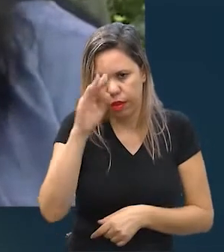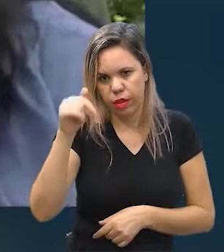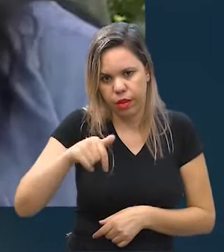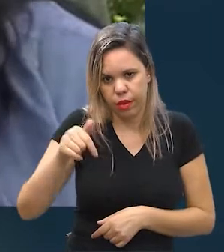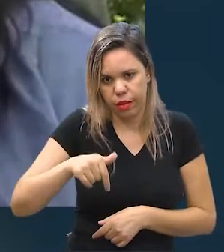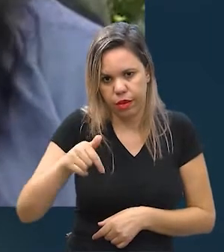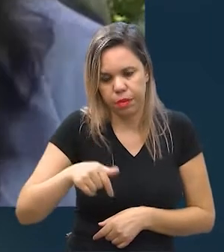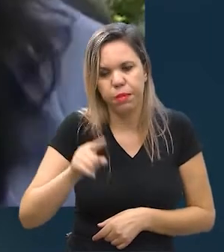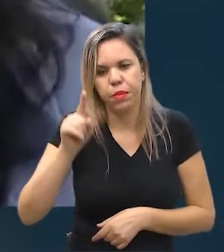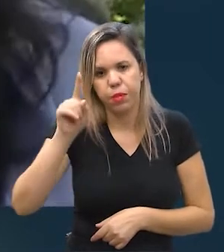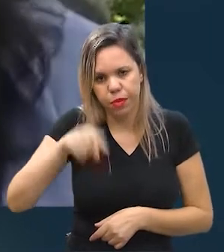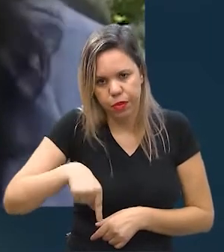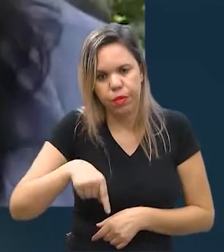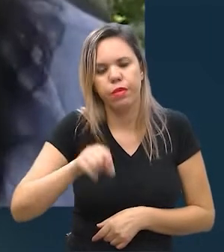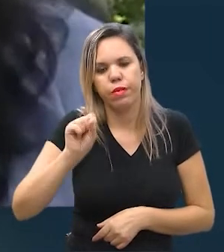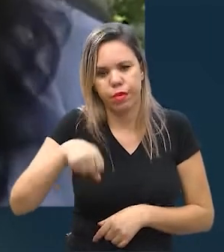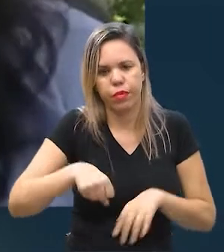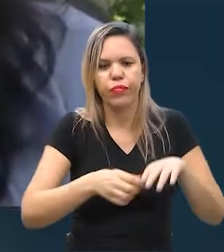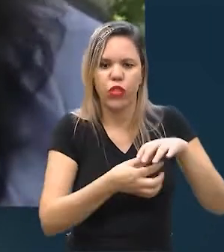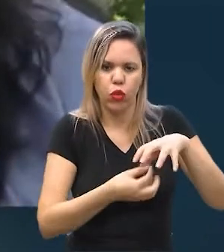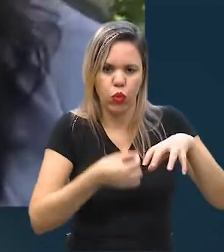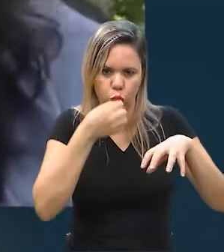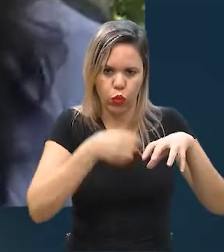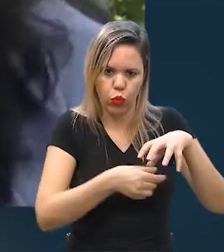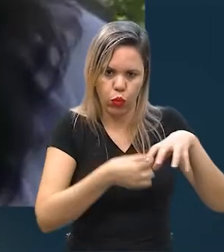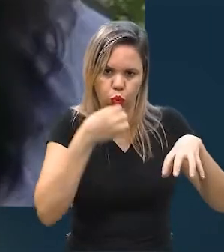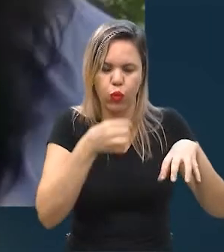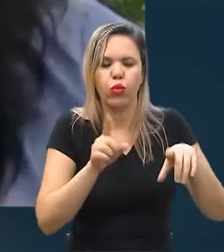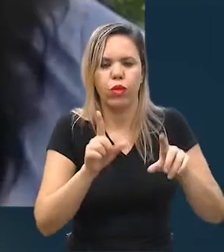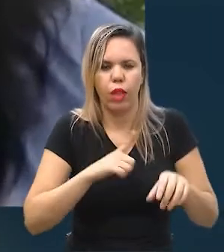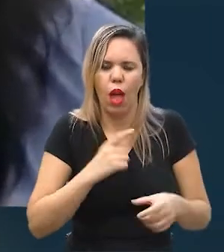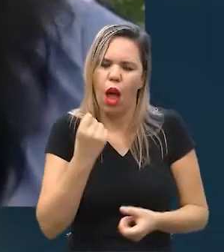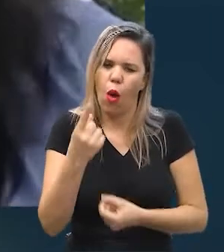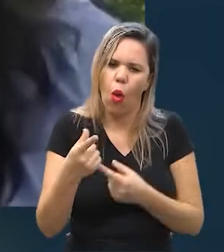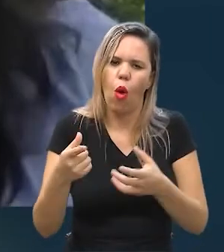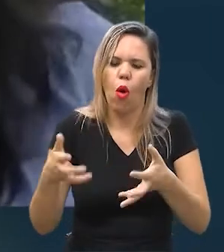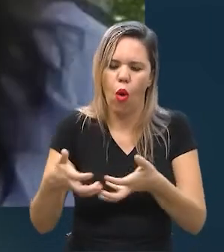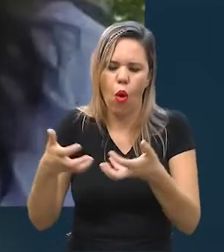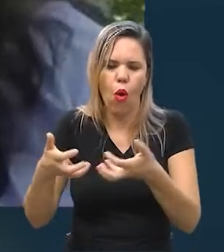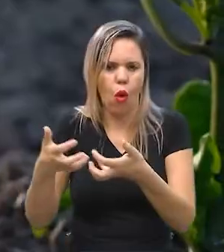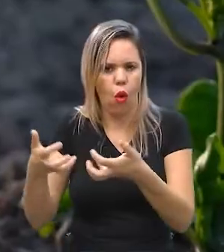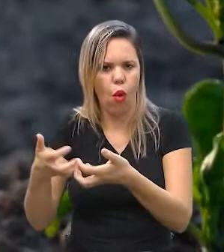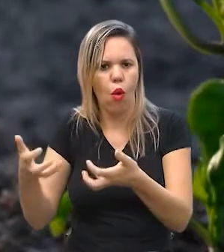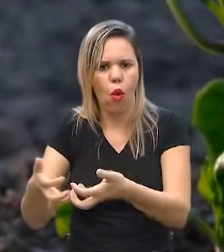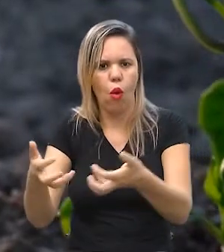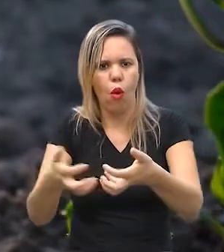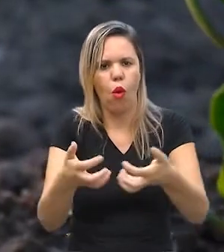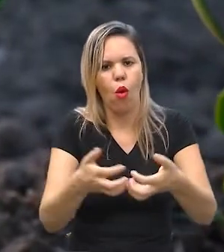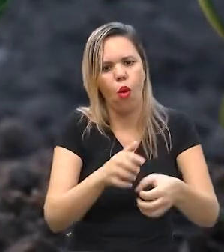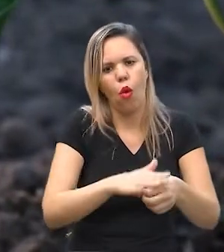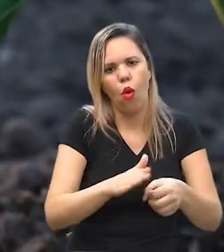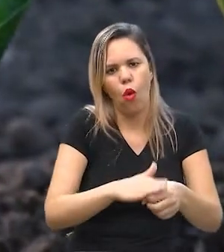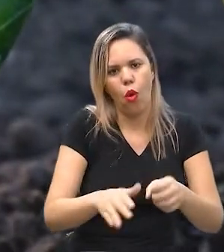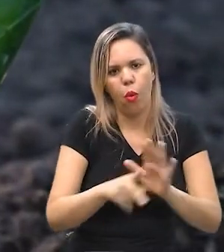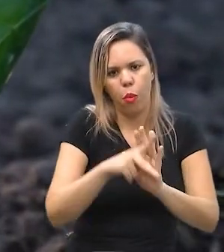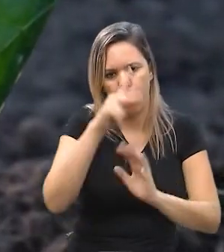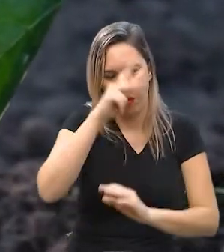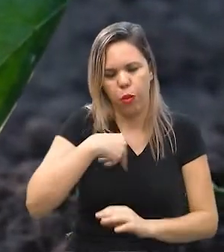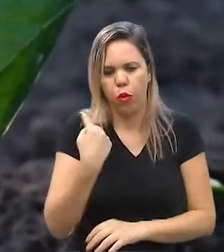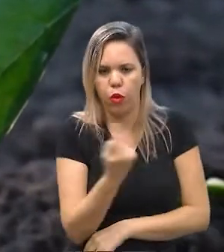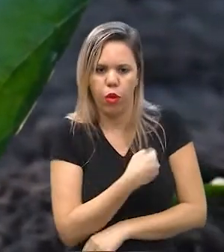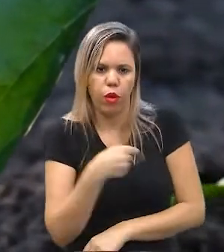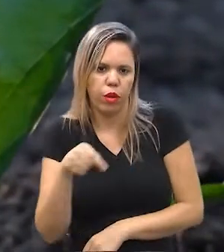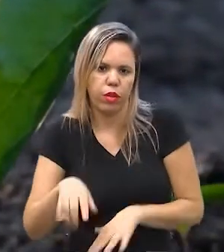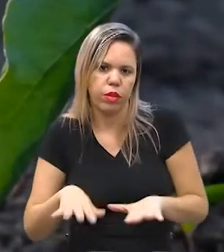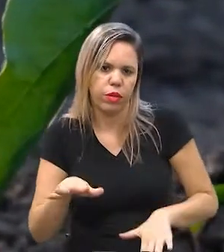aqui no sítio é uva. Nós temos alguma coisinha de hortaliça, mais que para o nosso consumo,